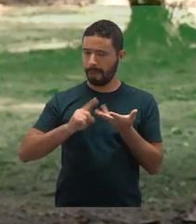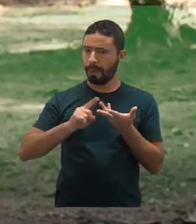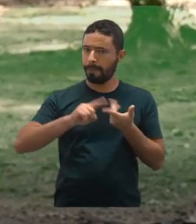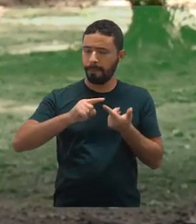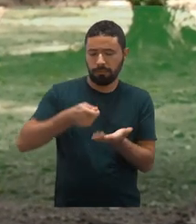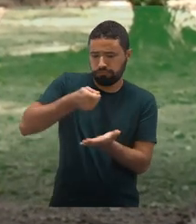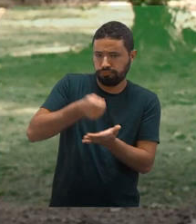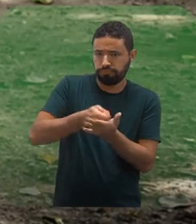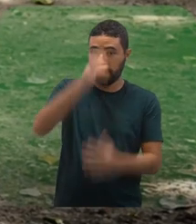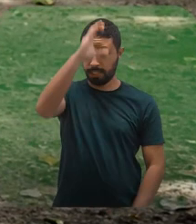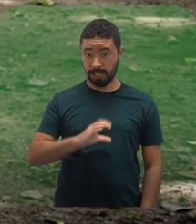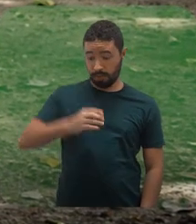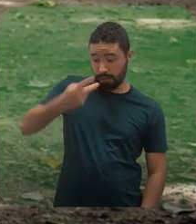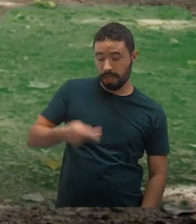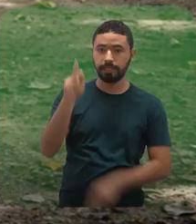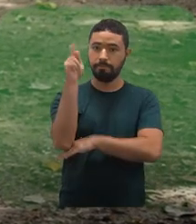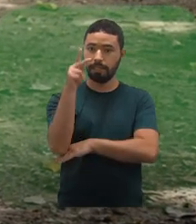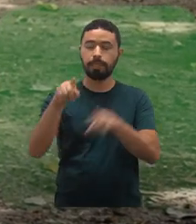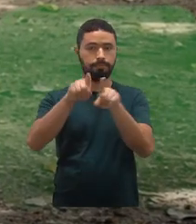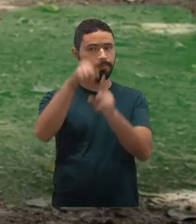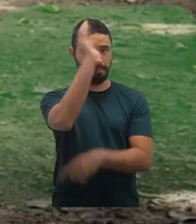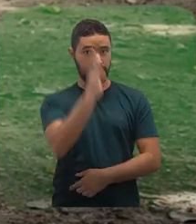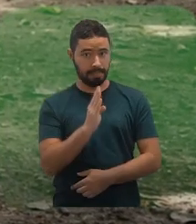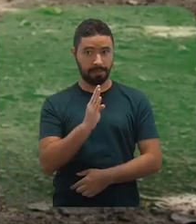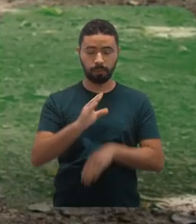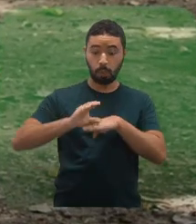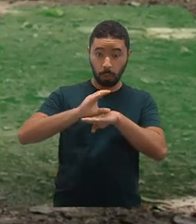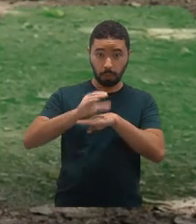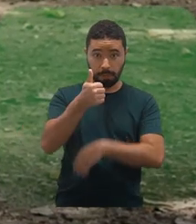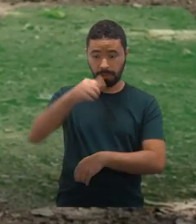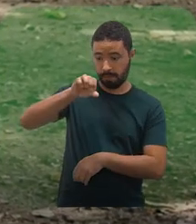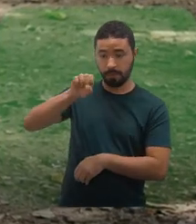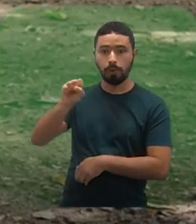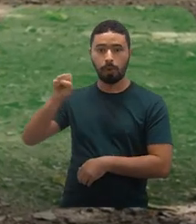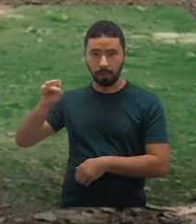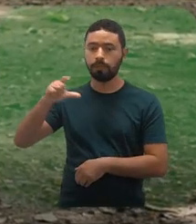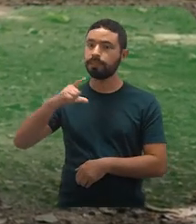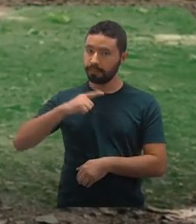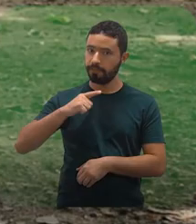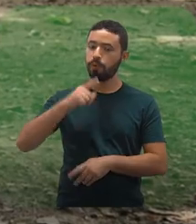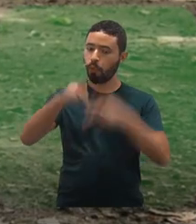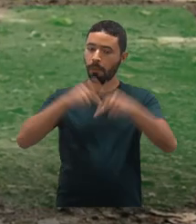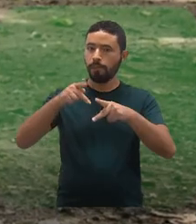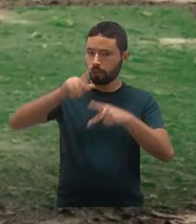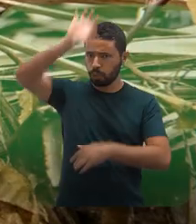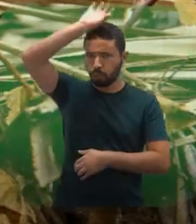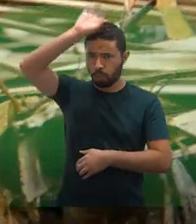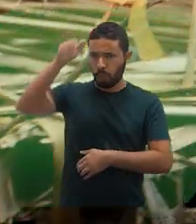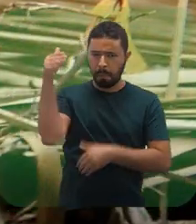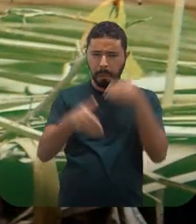e cidadãos brasileiros. Então, a Constituição de 88 teve uma participação massiva do povo